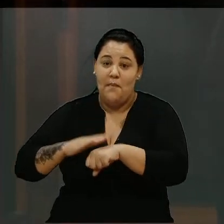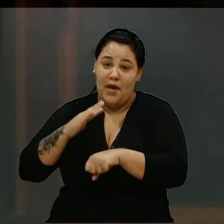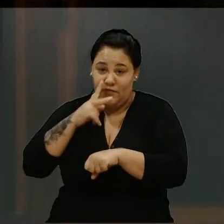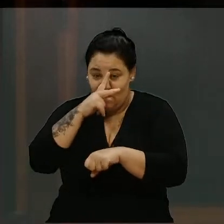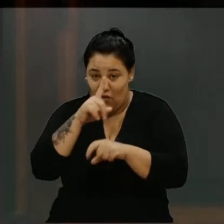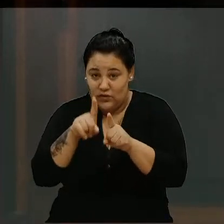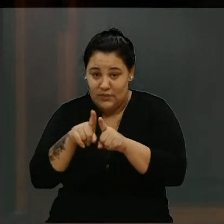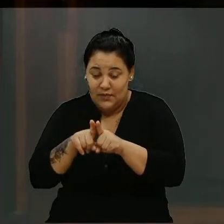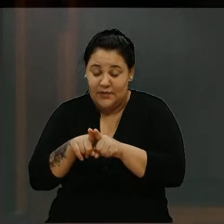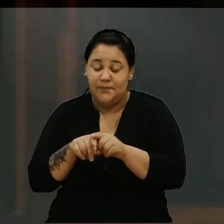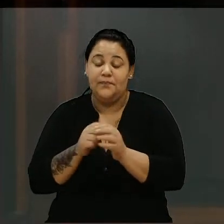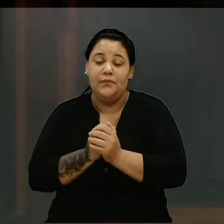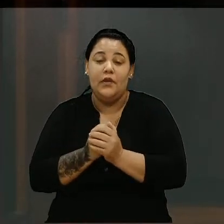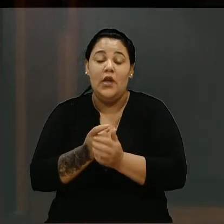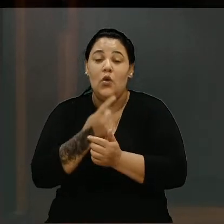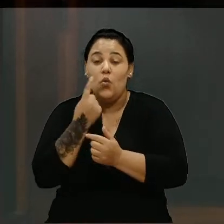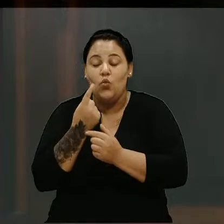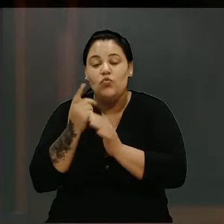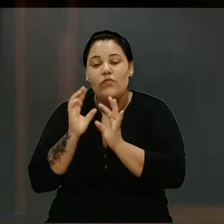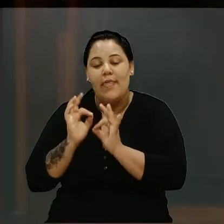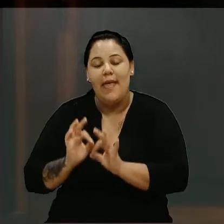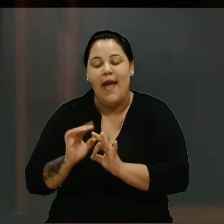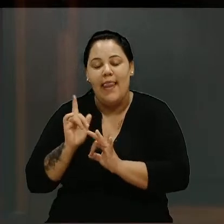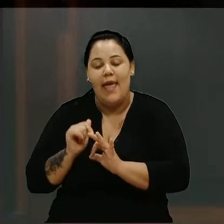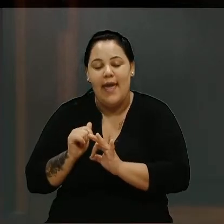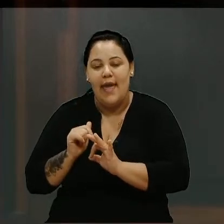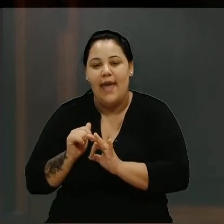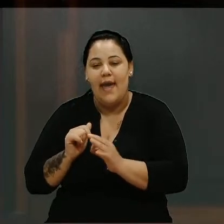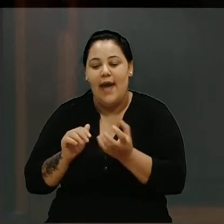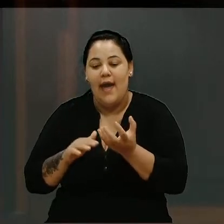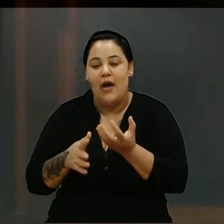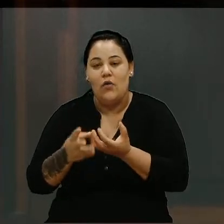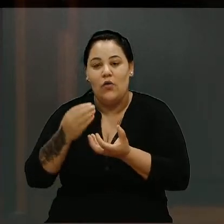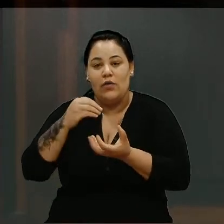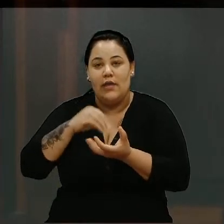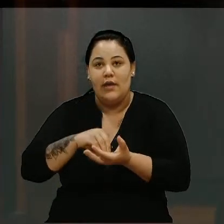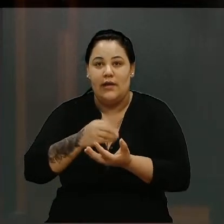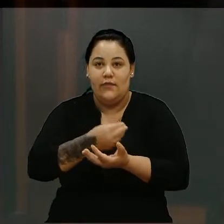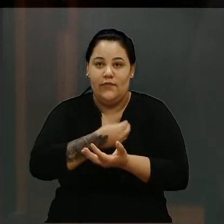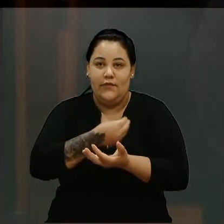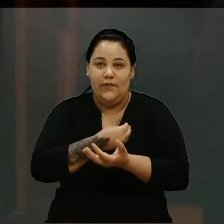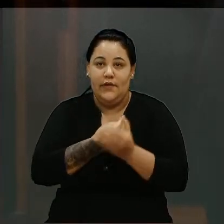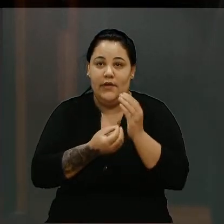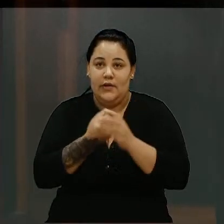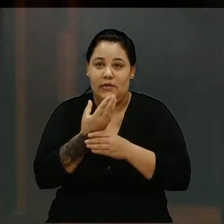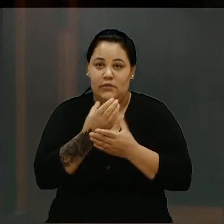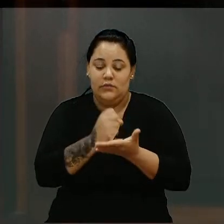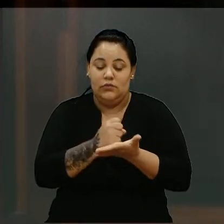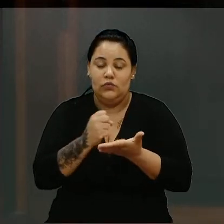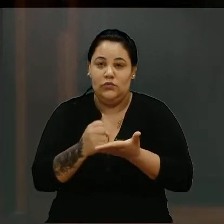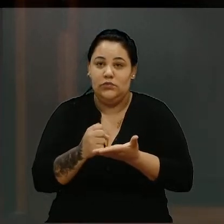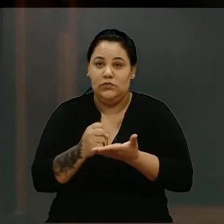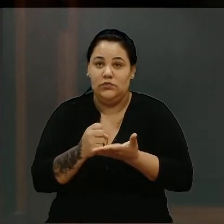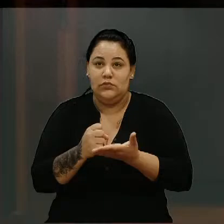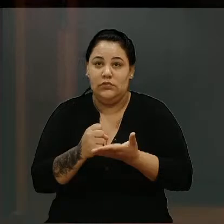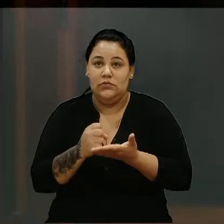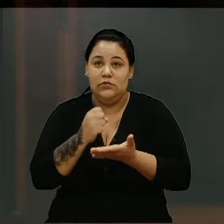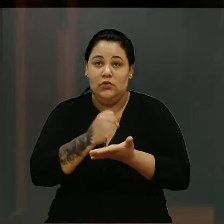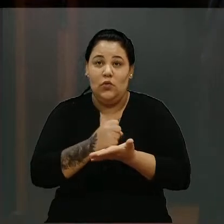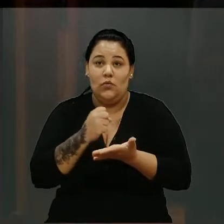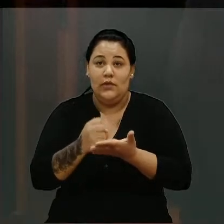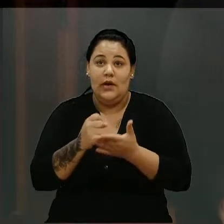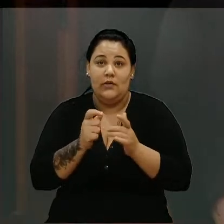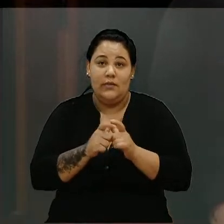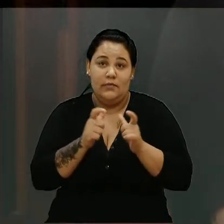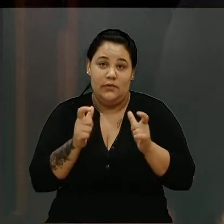Um dos elementos é que a Codeca ela sobrevive a partir de contratos, né? E esses contratos, a maioria deles, são